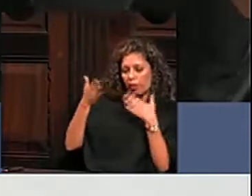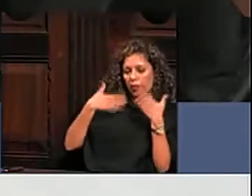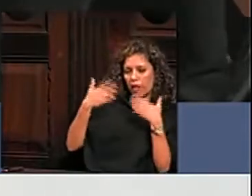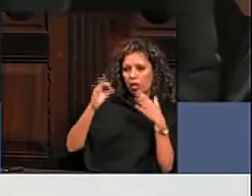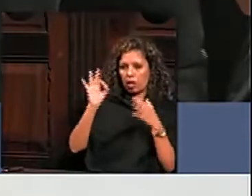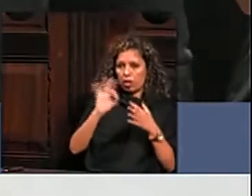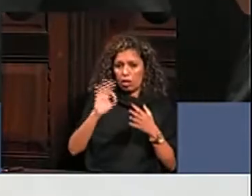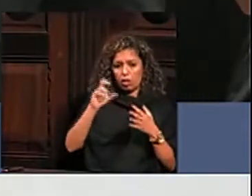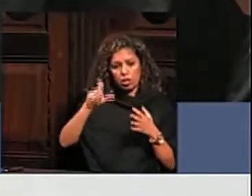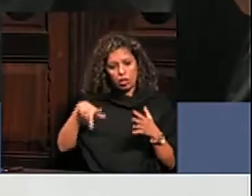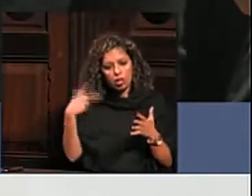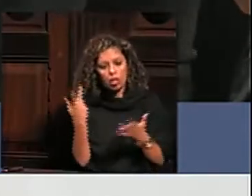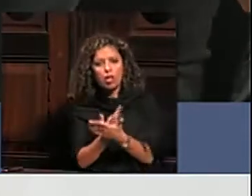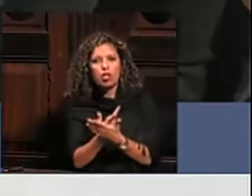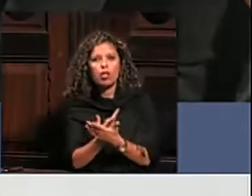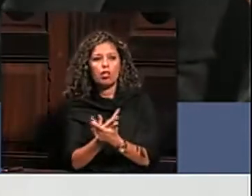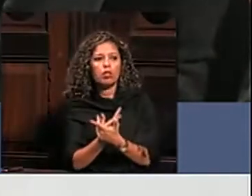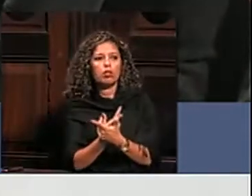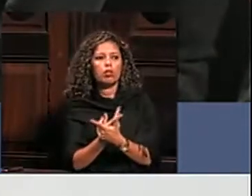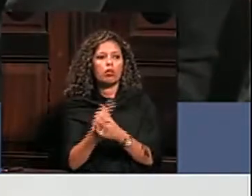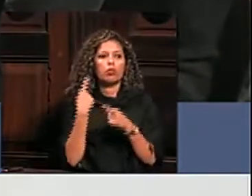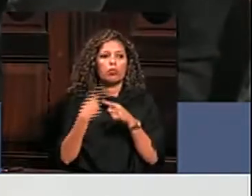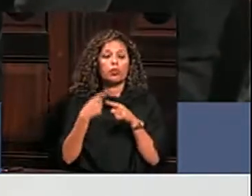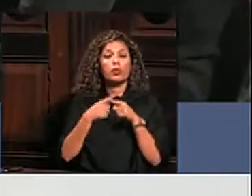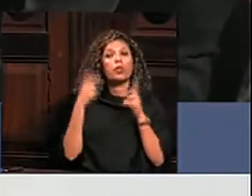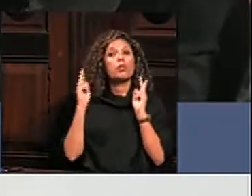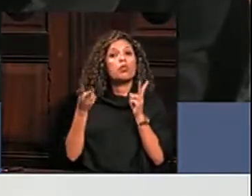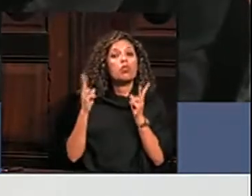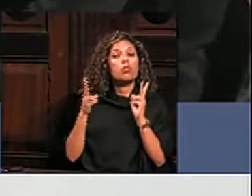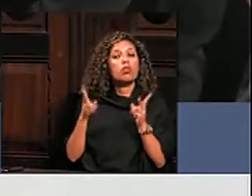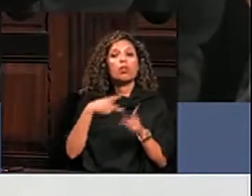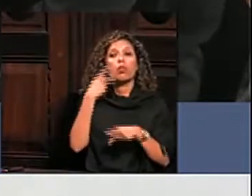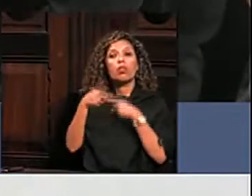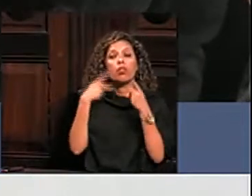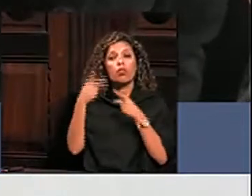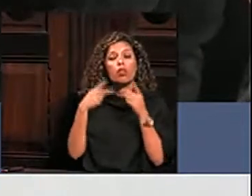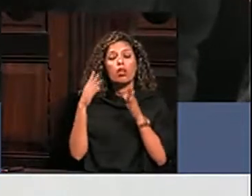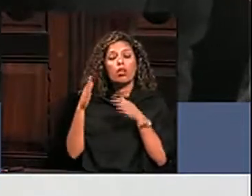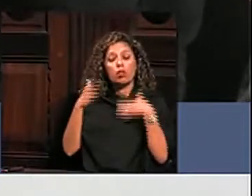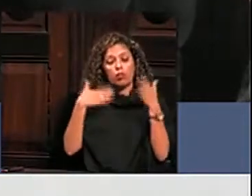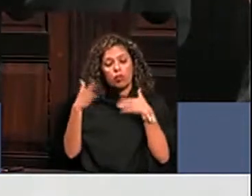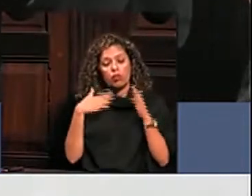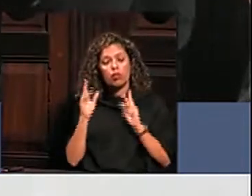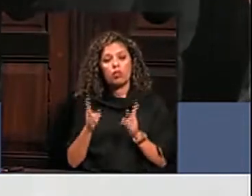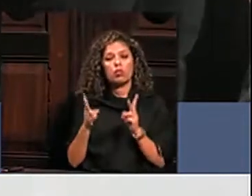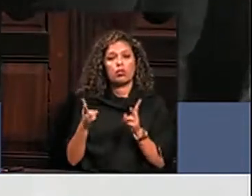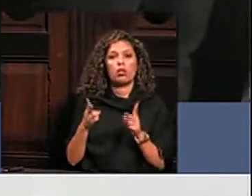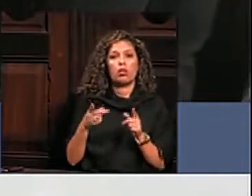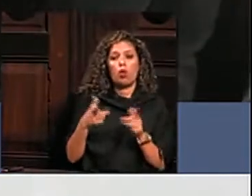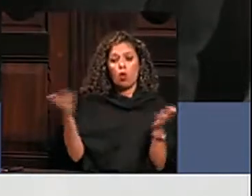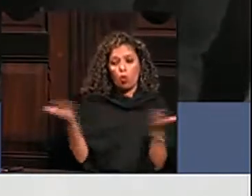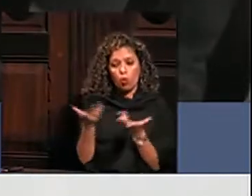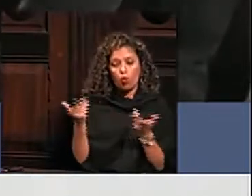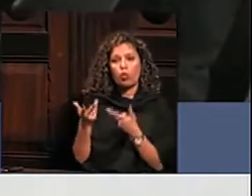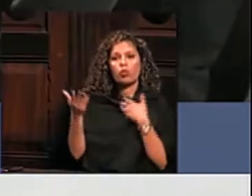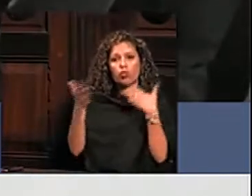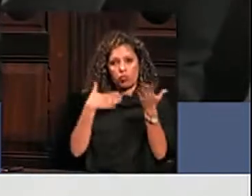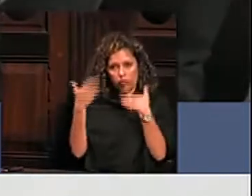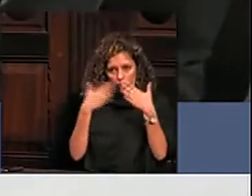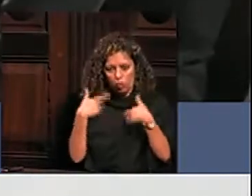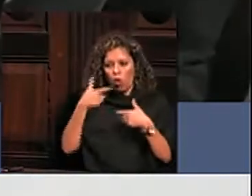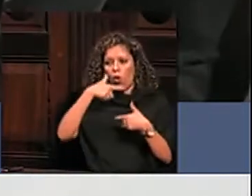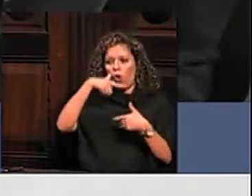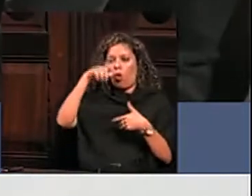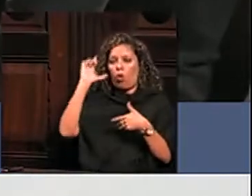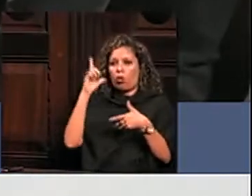Dialoguei ontem, dialoguei hoje, dialoguei com o setor, com os caminhoneiros ontem e dialoguei hoje, dei